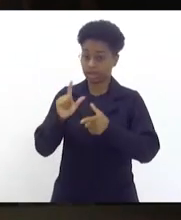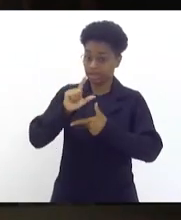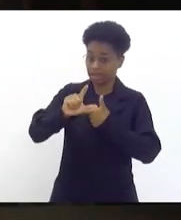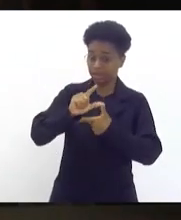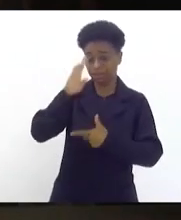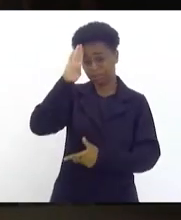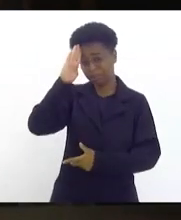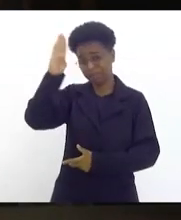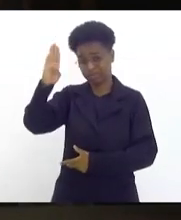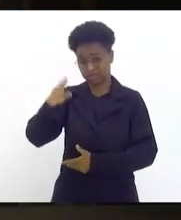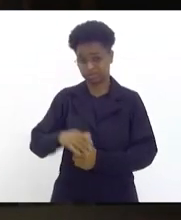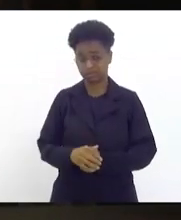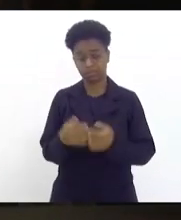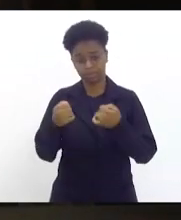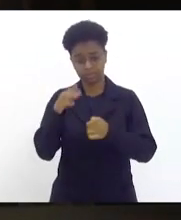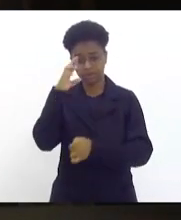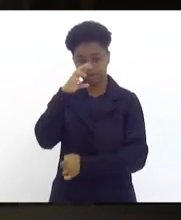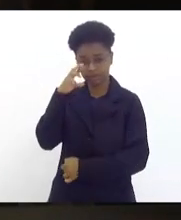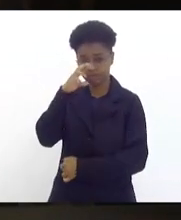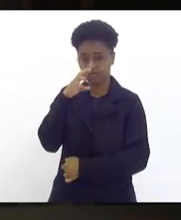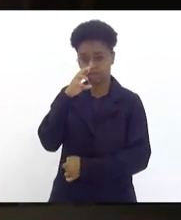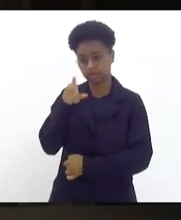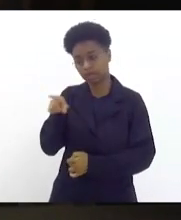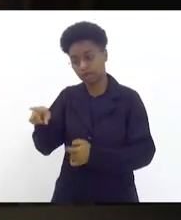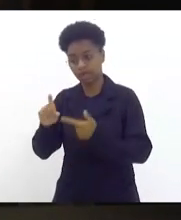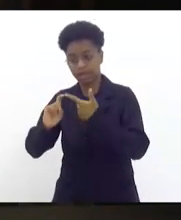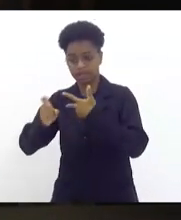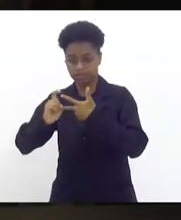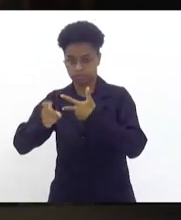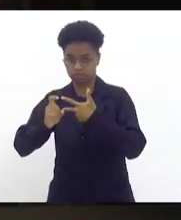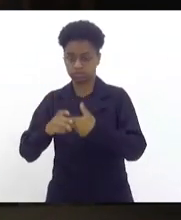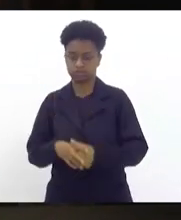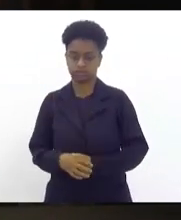principalmente fiscalizar o Executivo